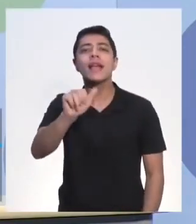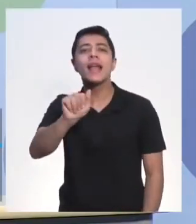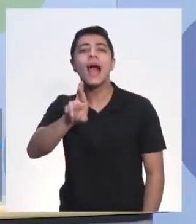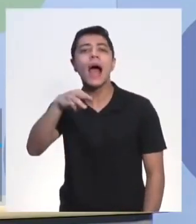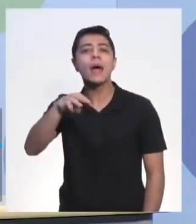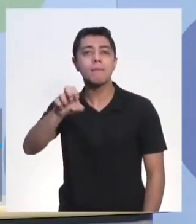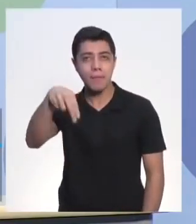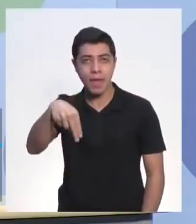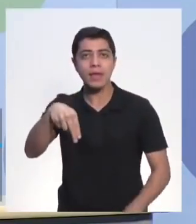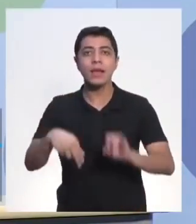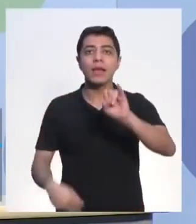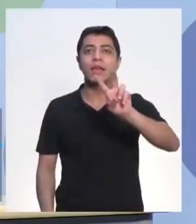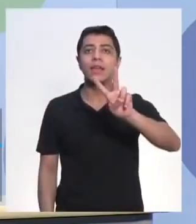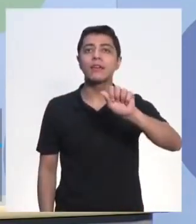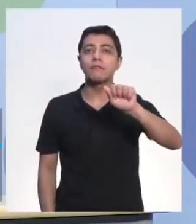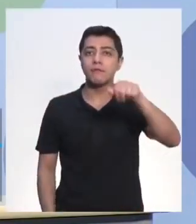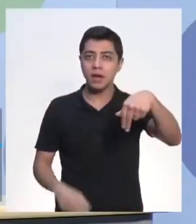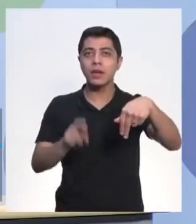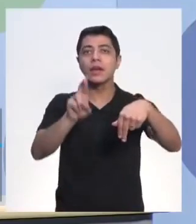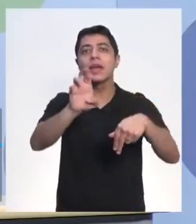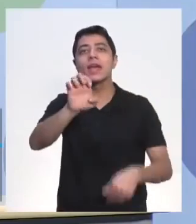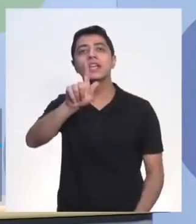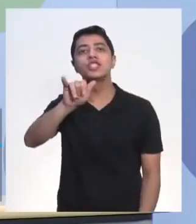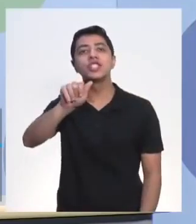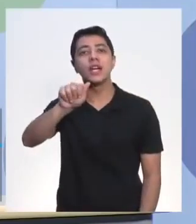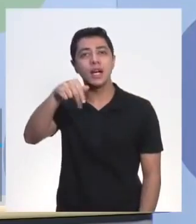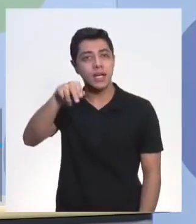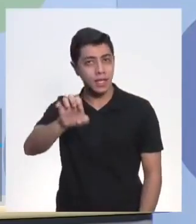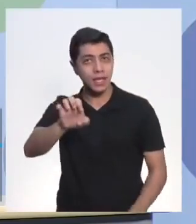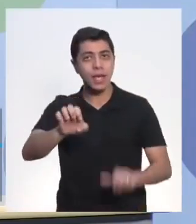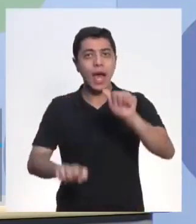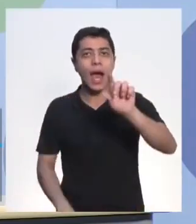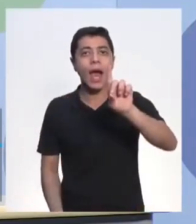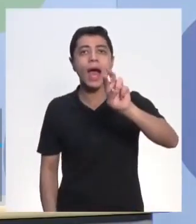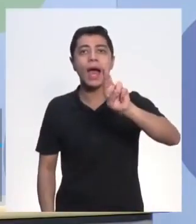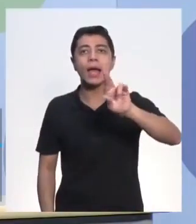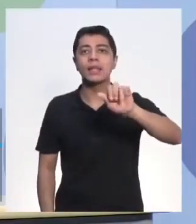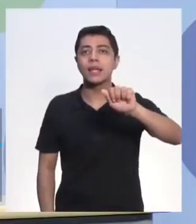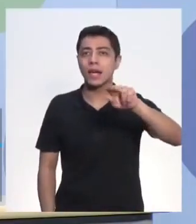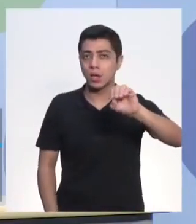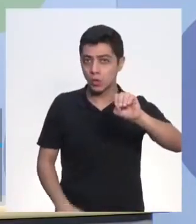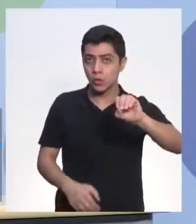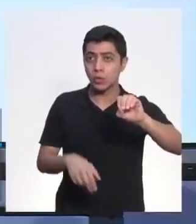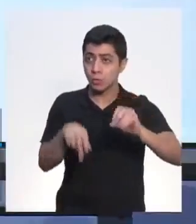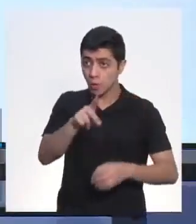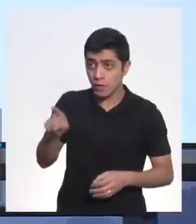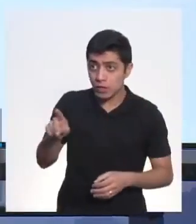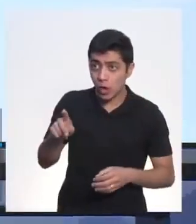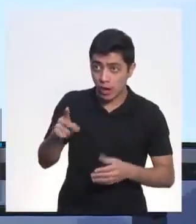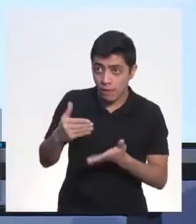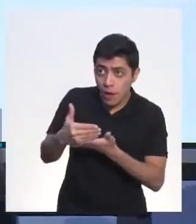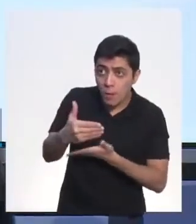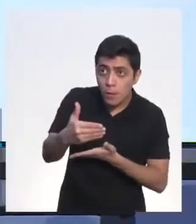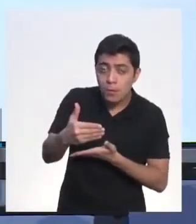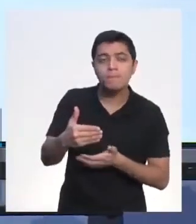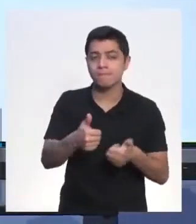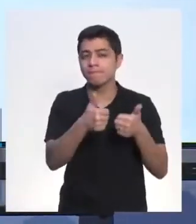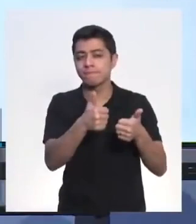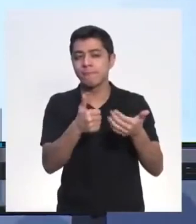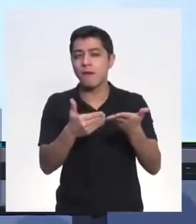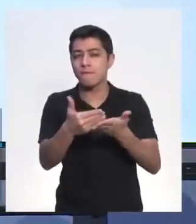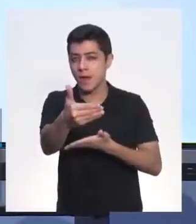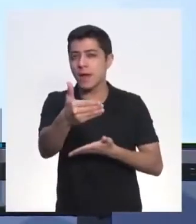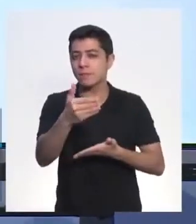Ivan, Manuel, Regiane, Jimmy e Adriane. Professora Roberta, vamos fazer? Vamos sim. Então, me acompanhe aqui, por